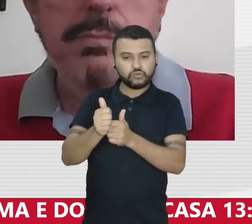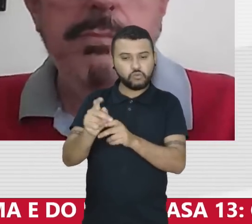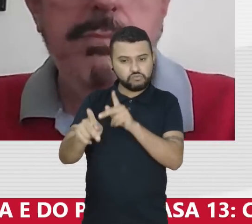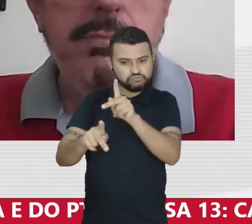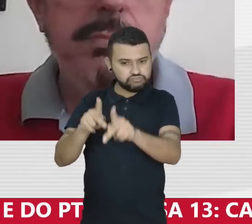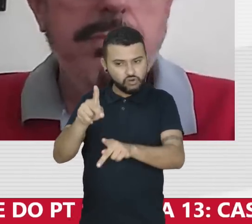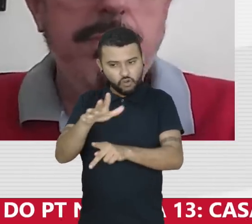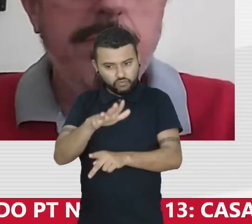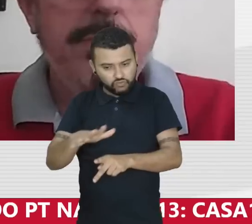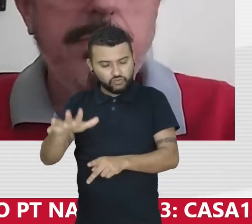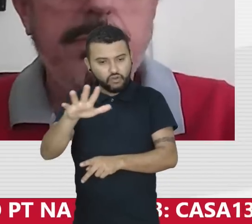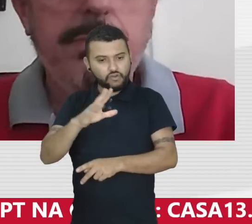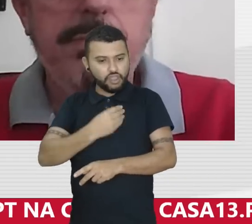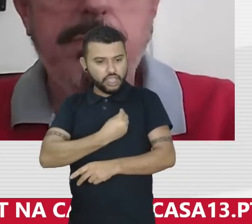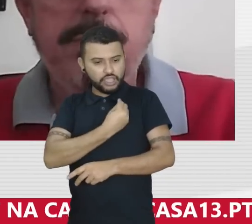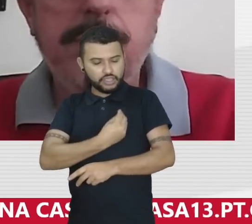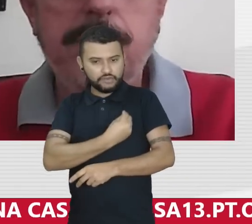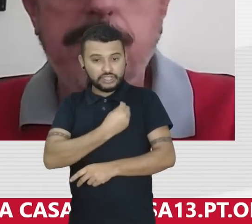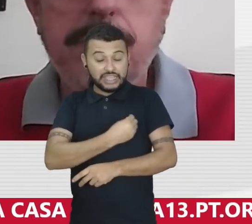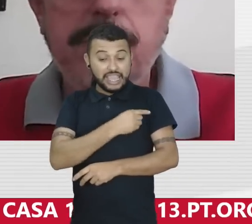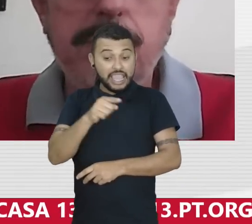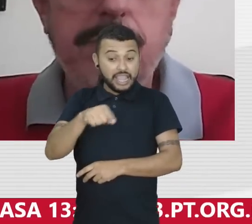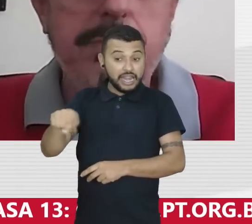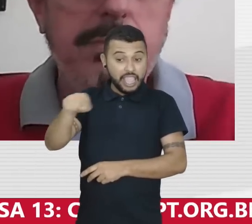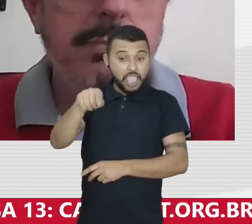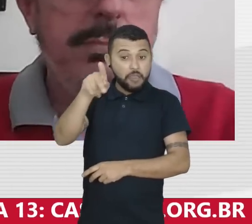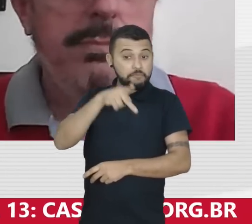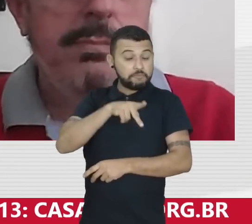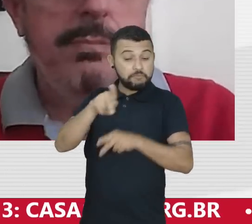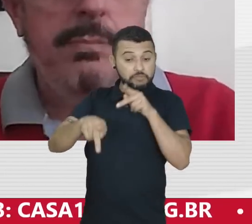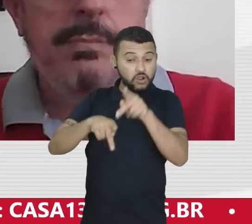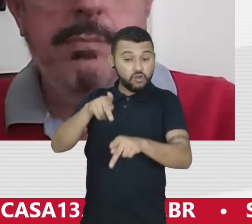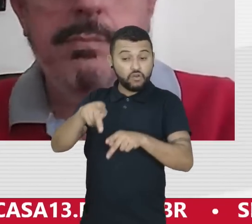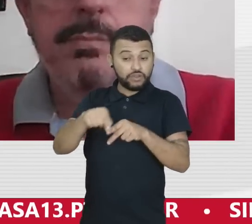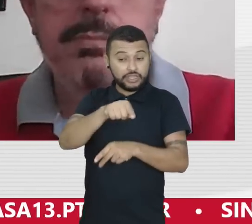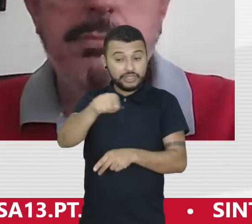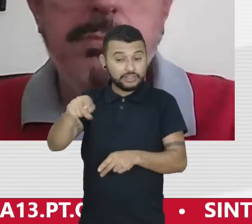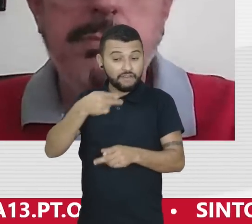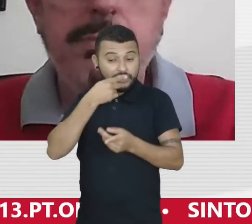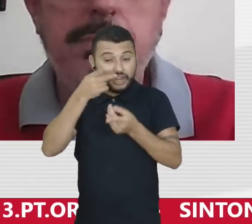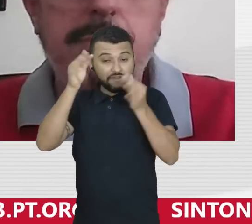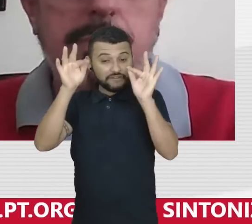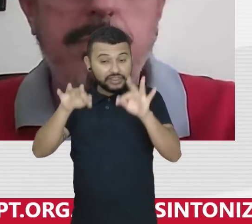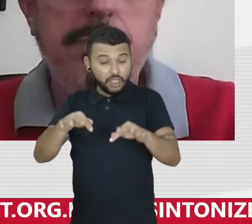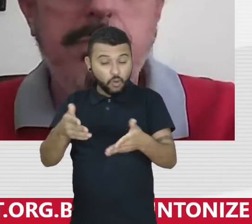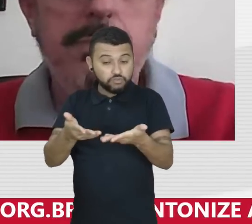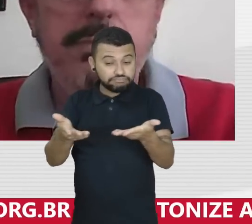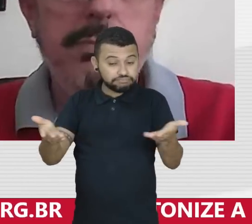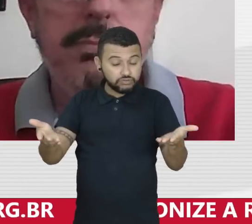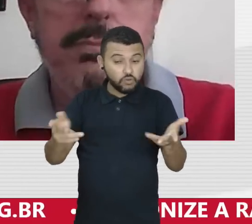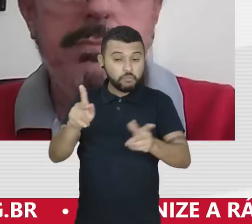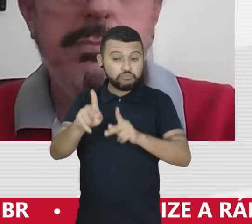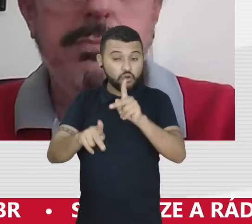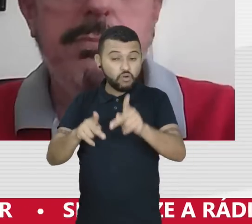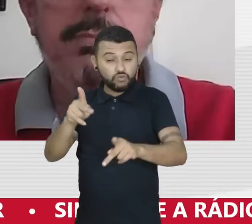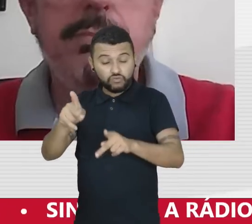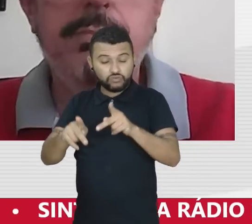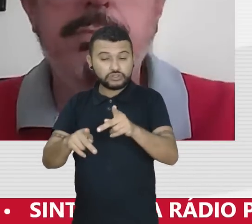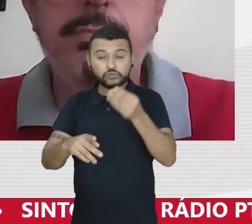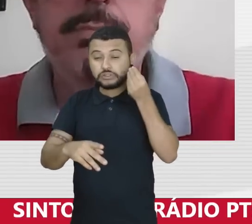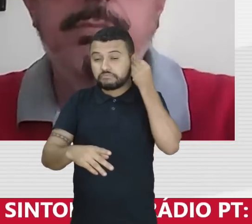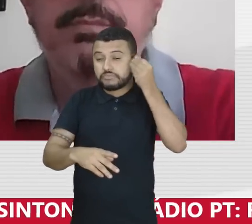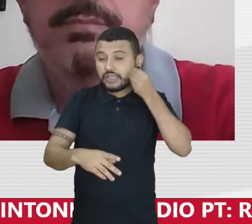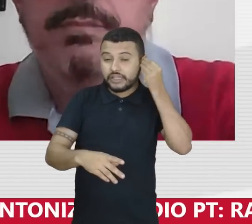vida das pessoas ali, que são a maioria da população, aquelas que numa eleição têm a palavra final. E eu queria saber, com a sua experiência, com